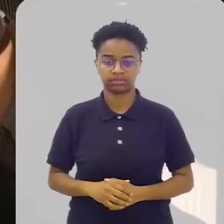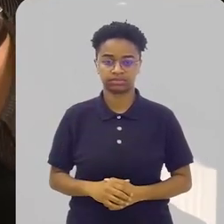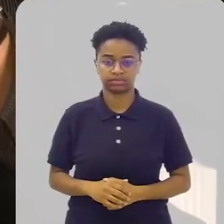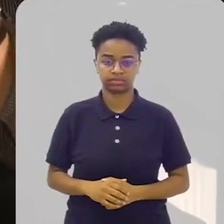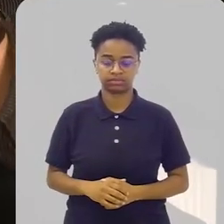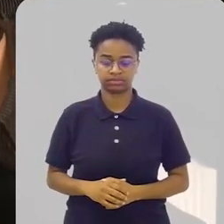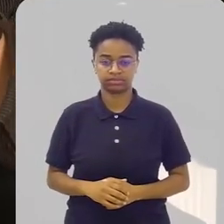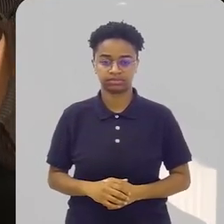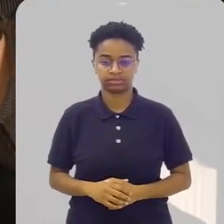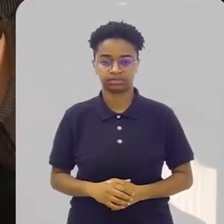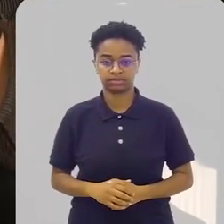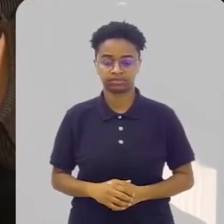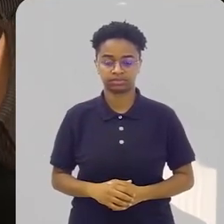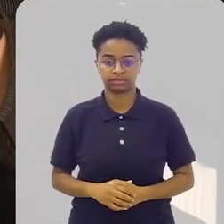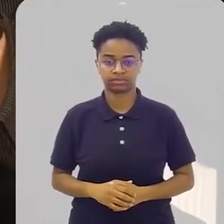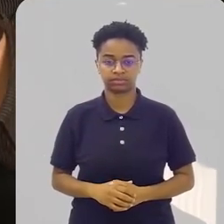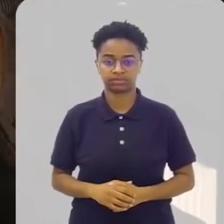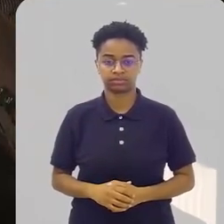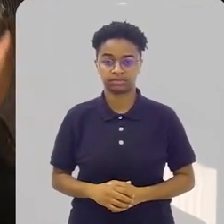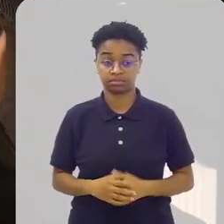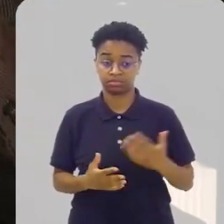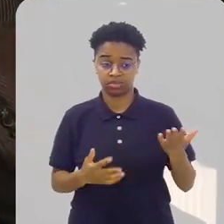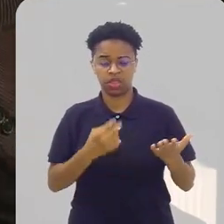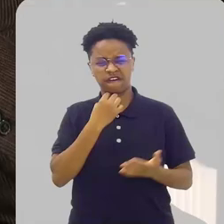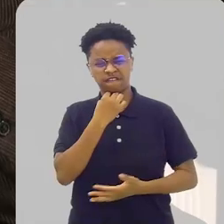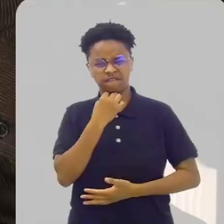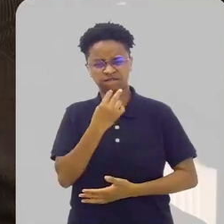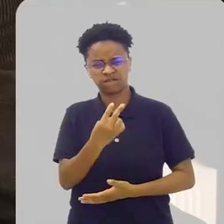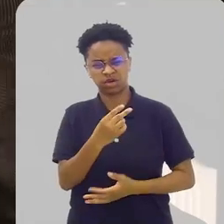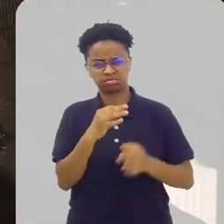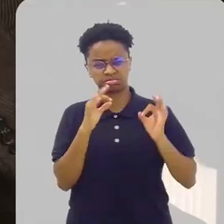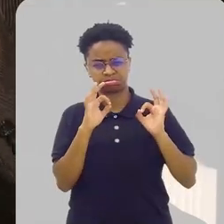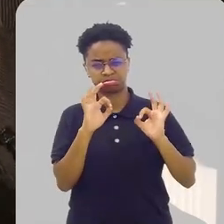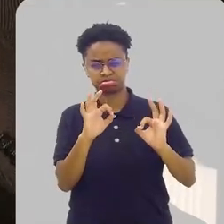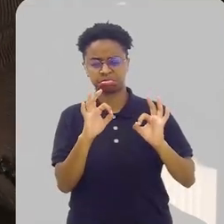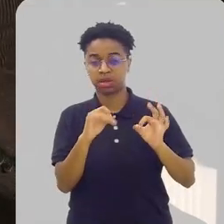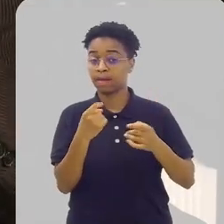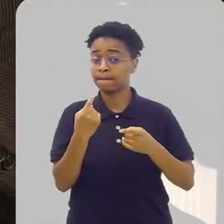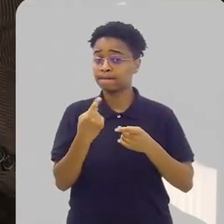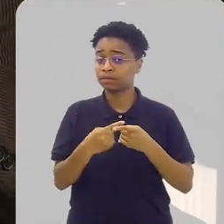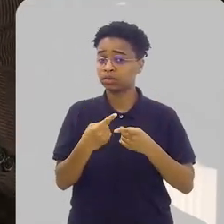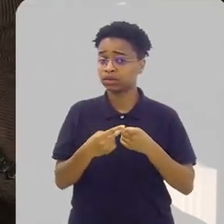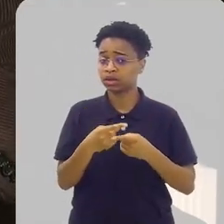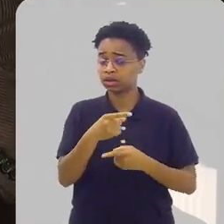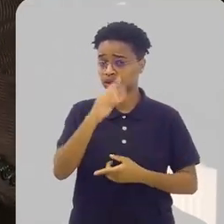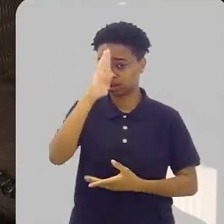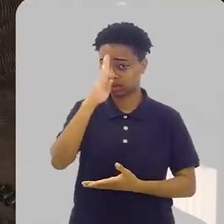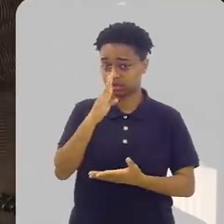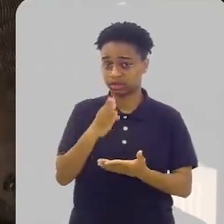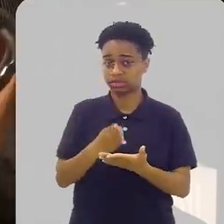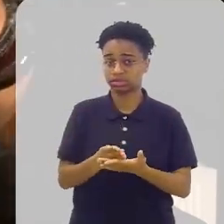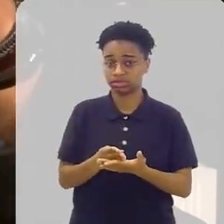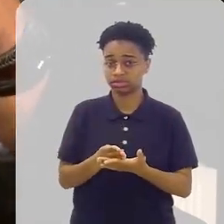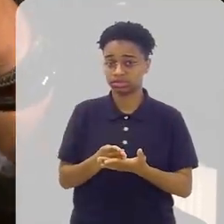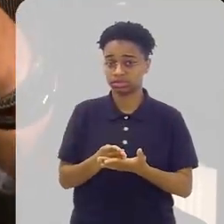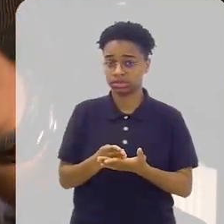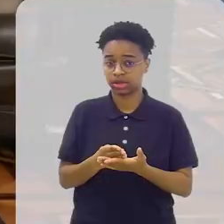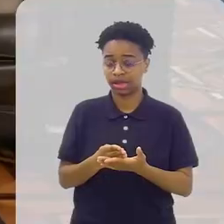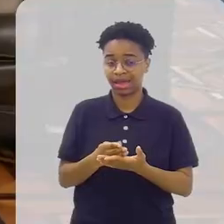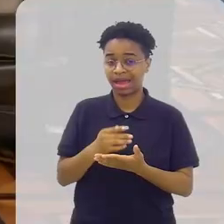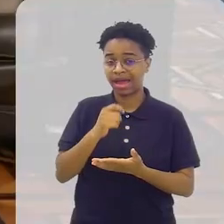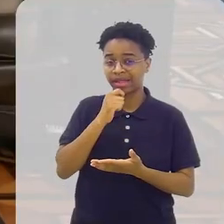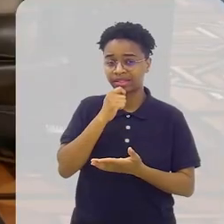997109504 no final Andressa com essa voz toda Por que que você